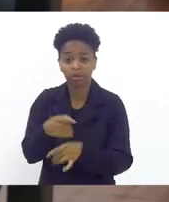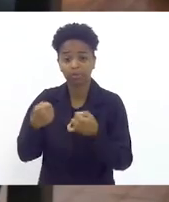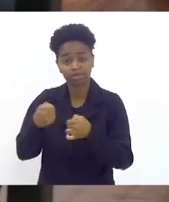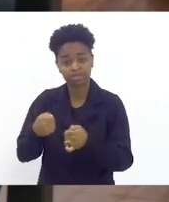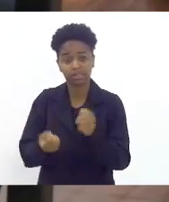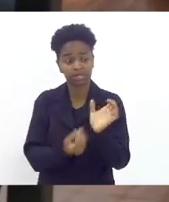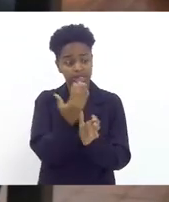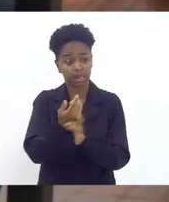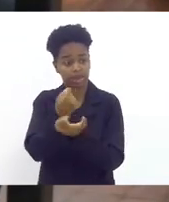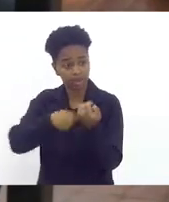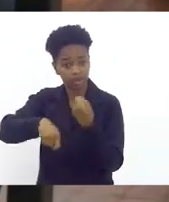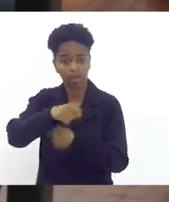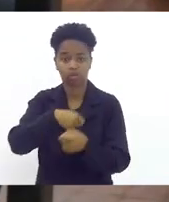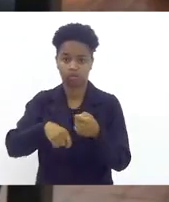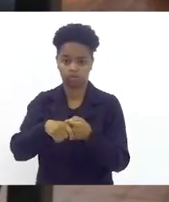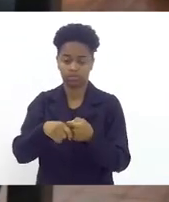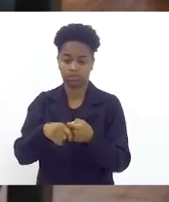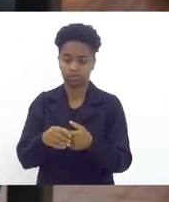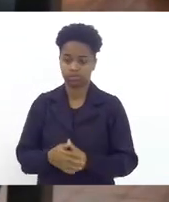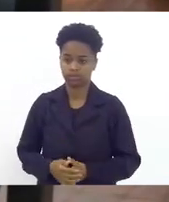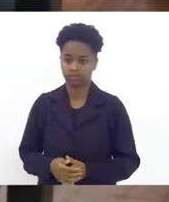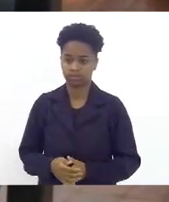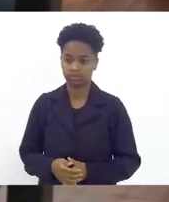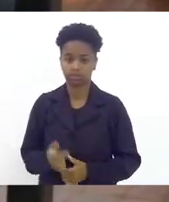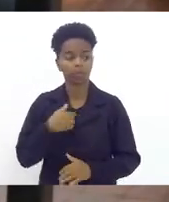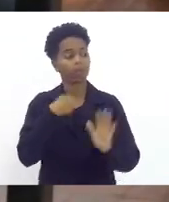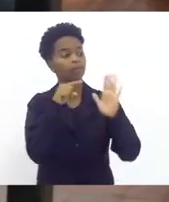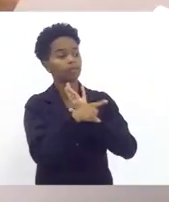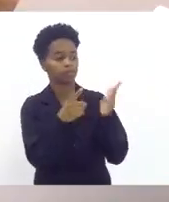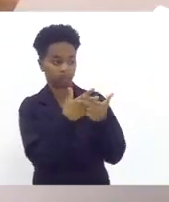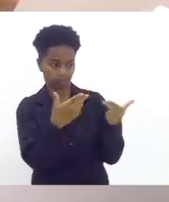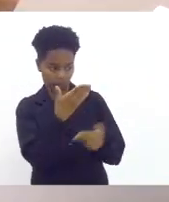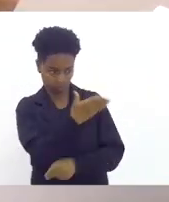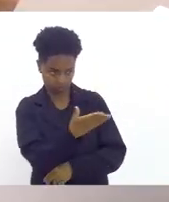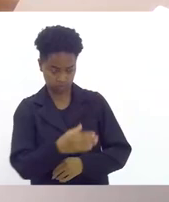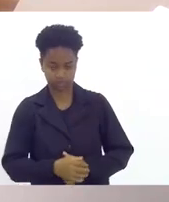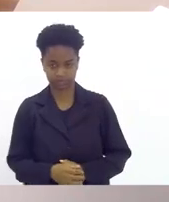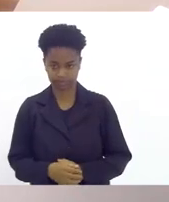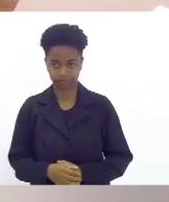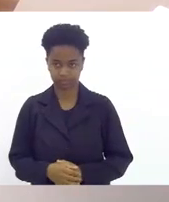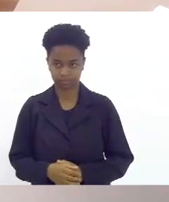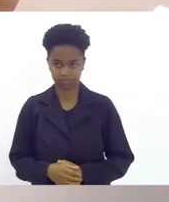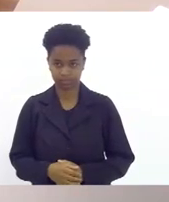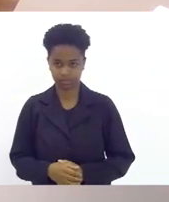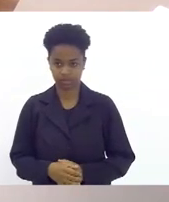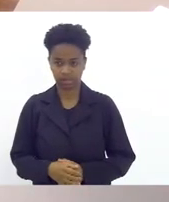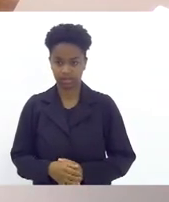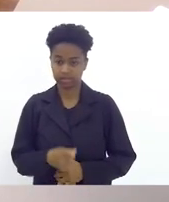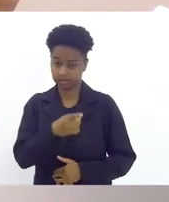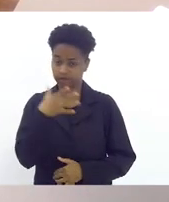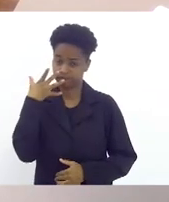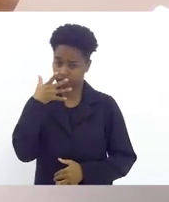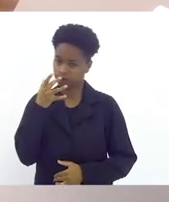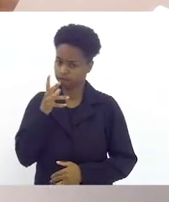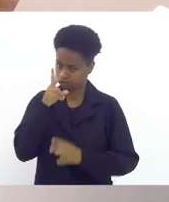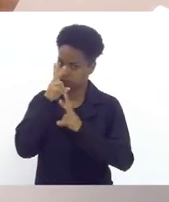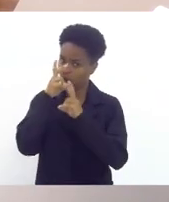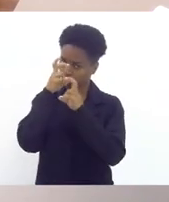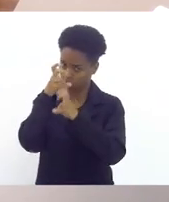negócios defina antigamente uma fala muito forte